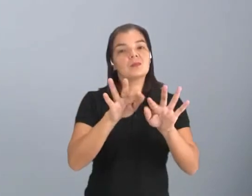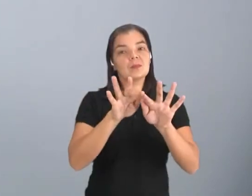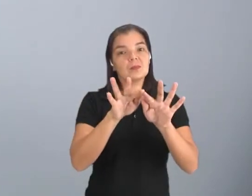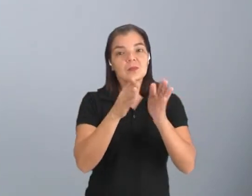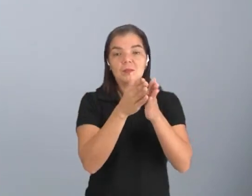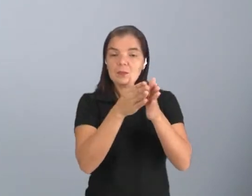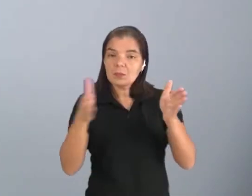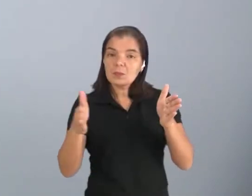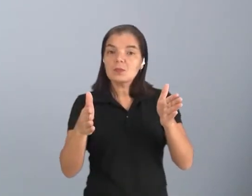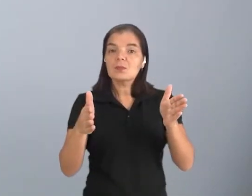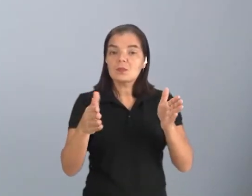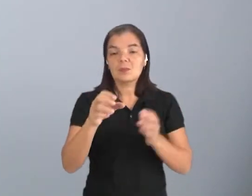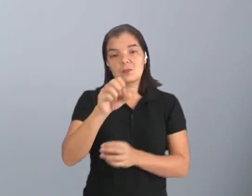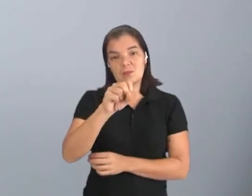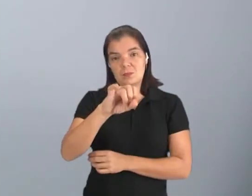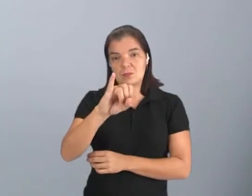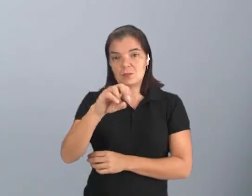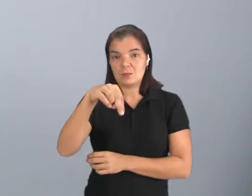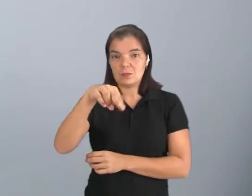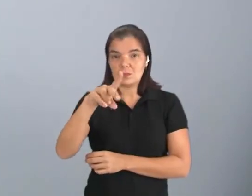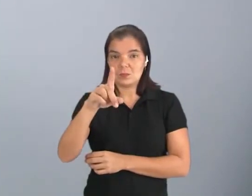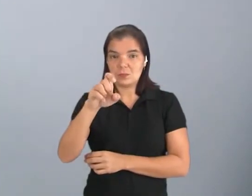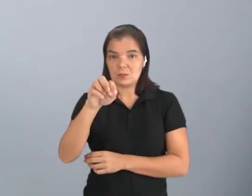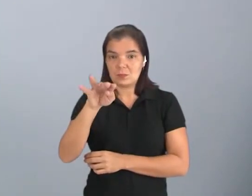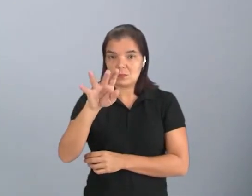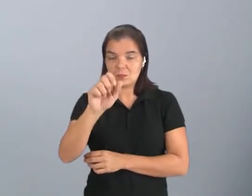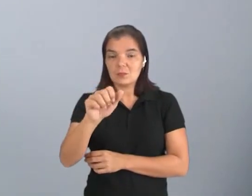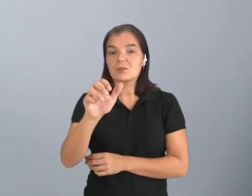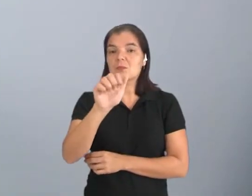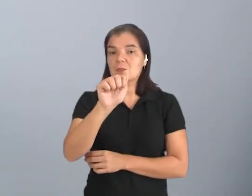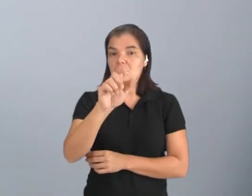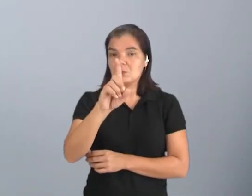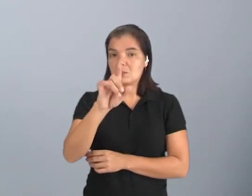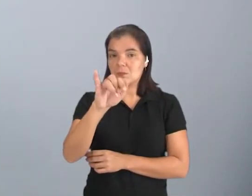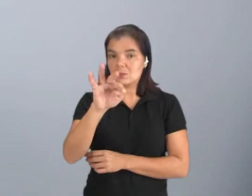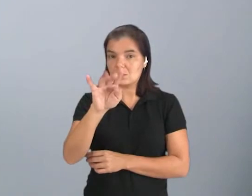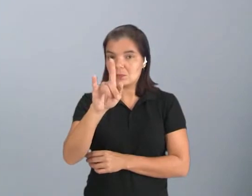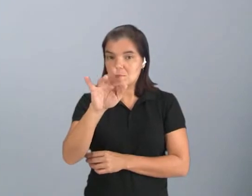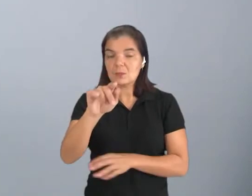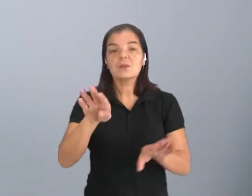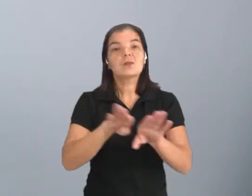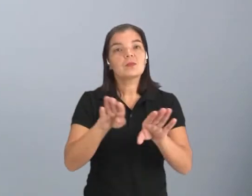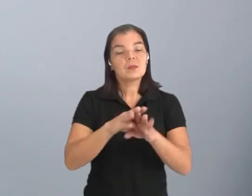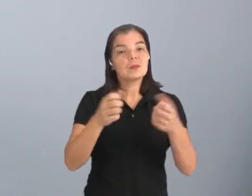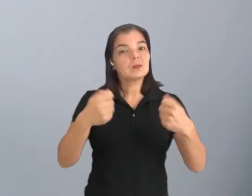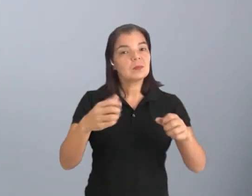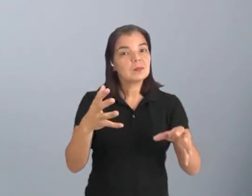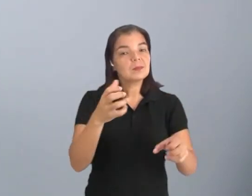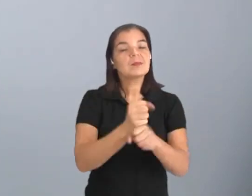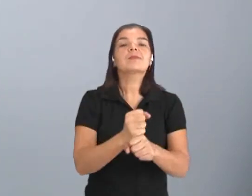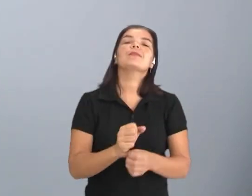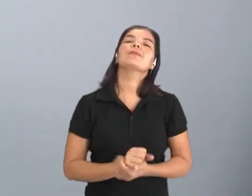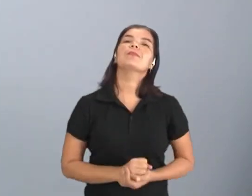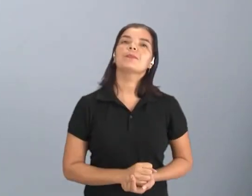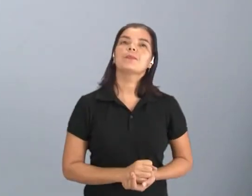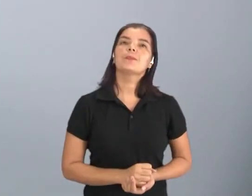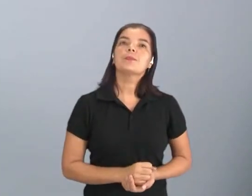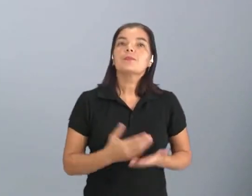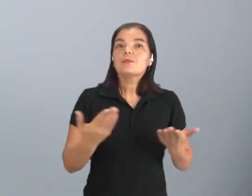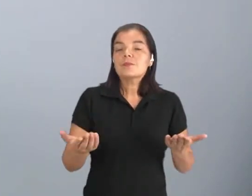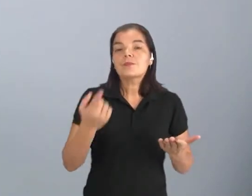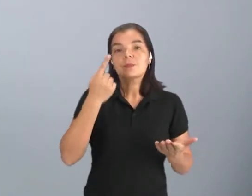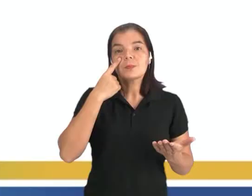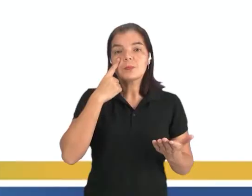oração coordenada sindética aditiva. Tudo bem? Na sequência, vamos fazer uma questão? Bom,